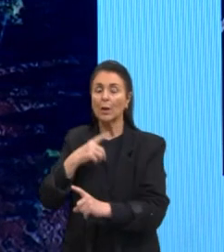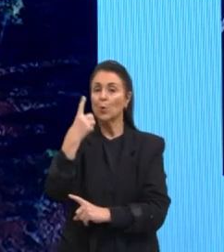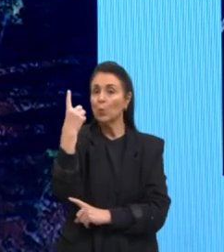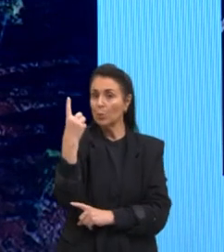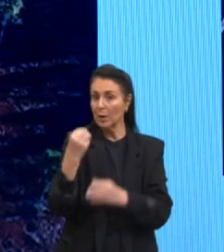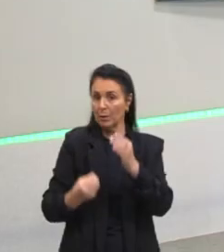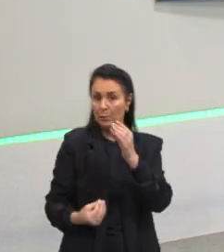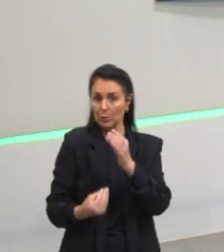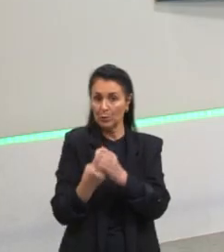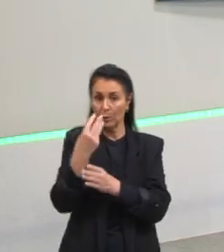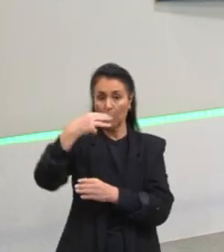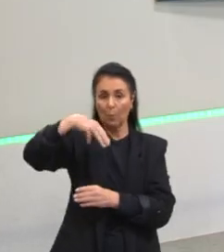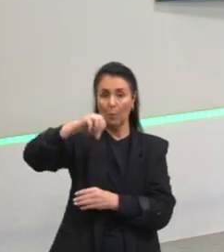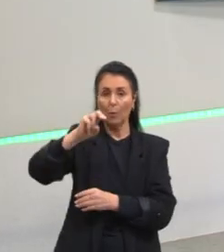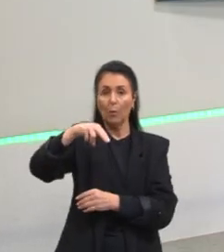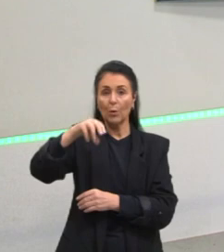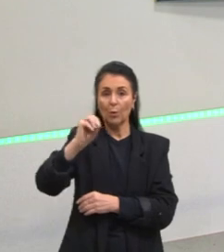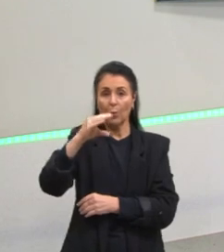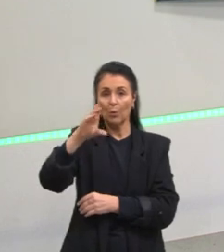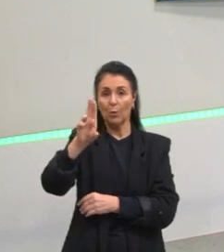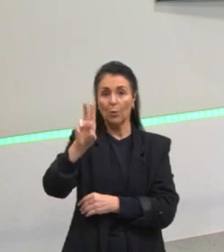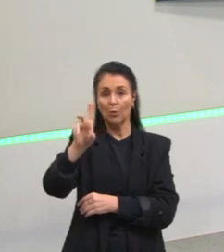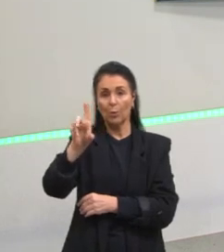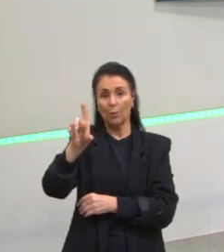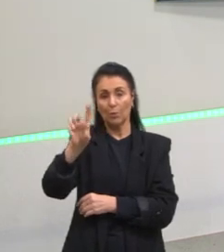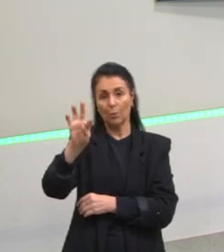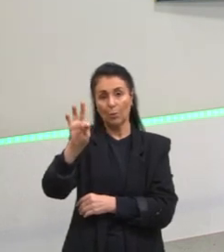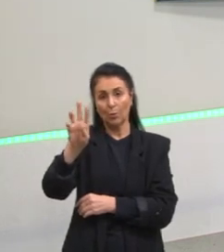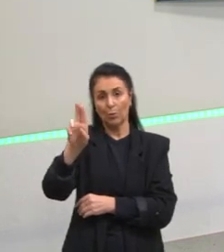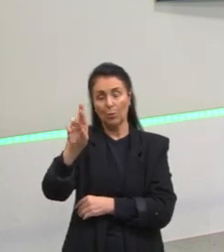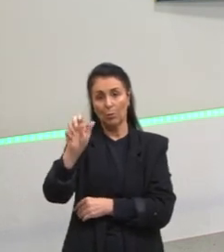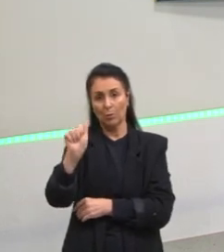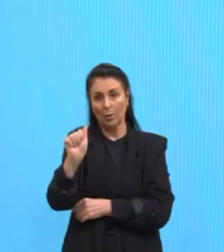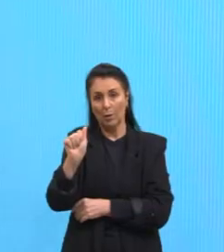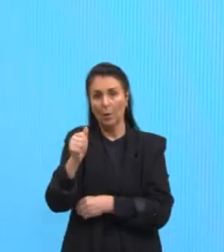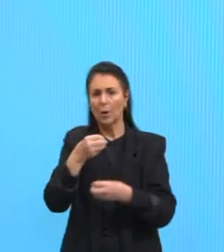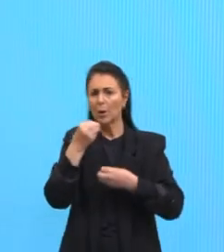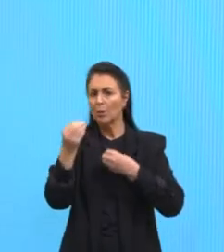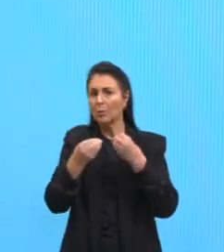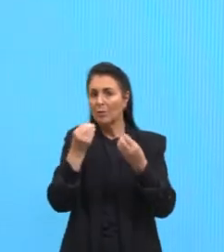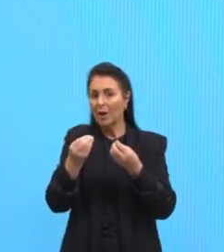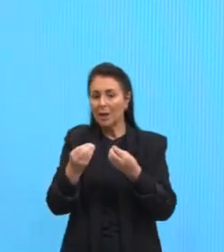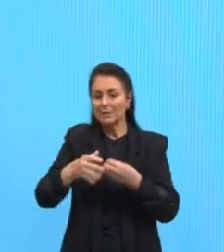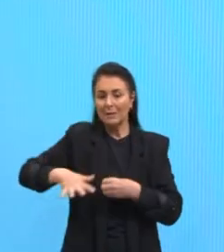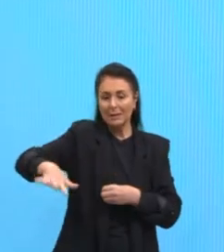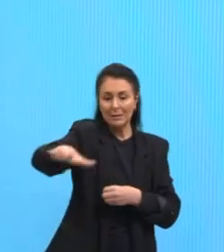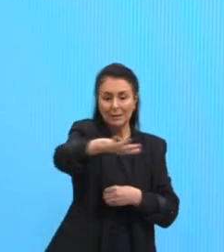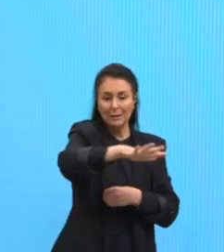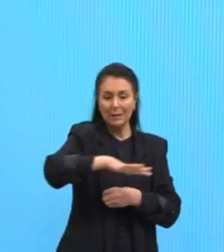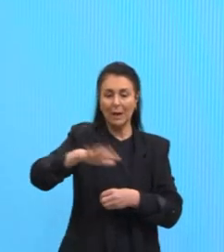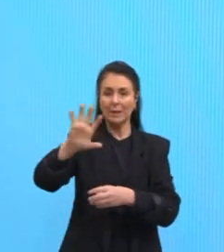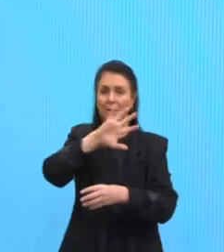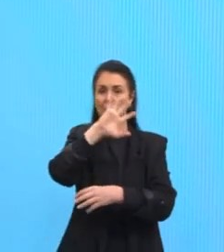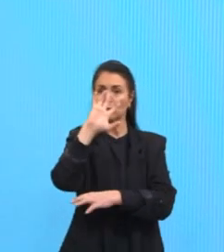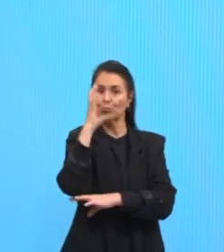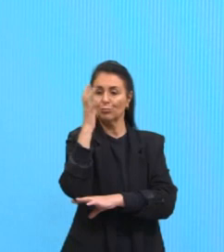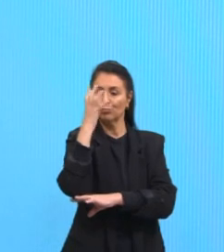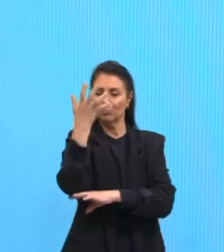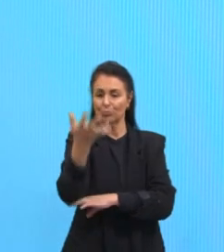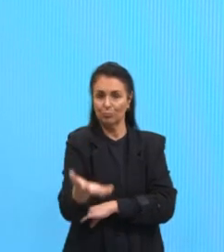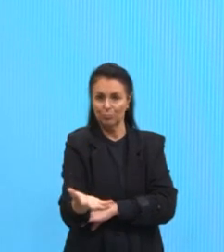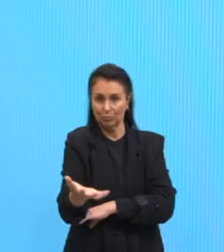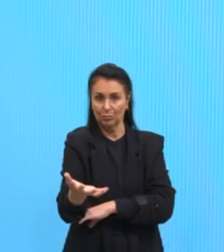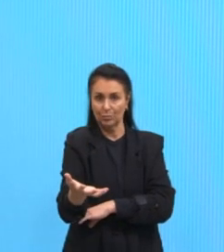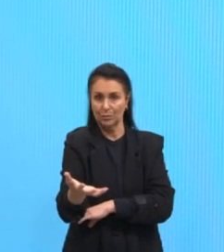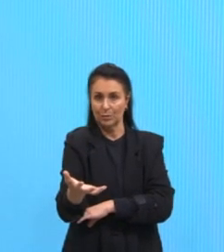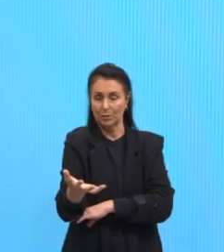e do lado aqui nós vamos ver uma foto né como é que faz essas áreas aí de desmatamento Então vai derrubando as